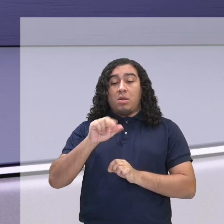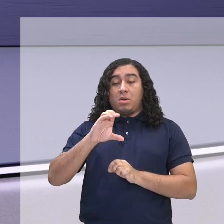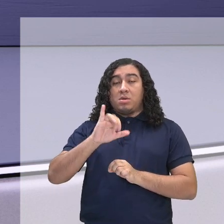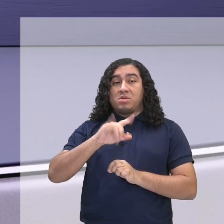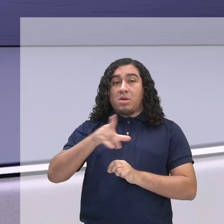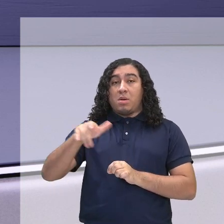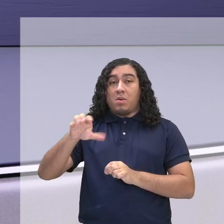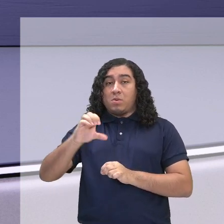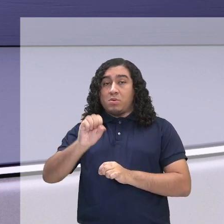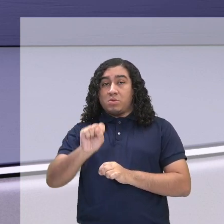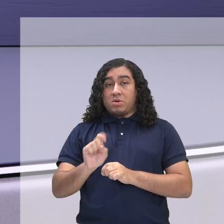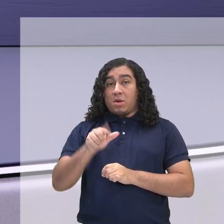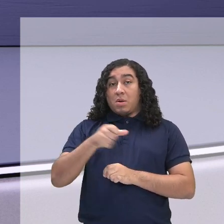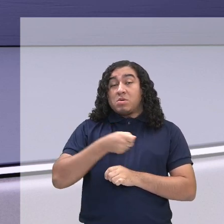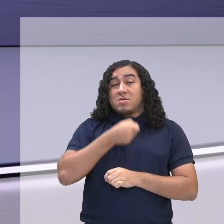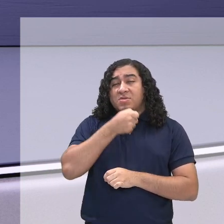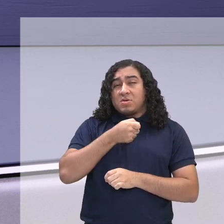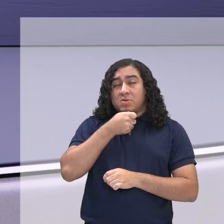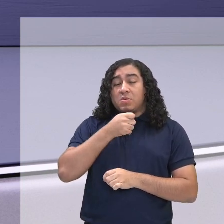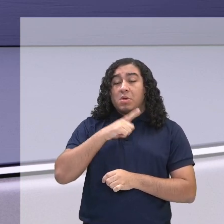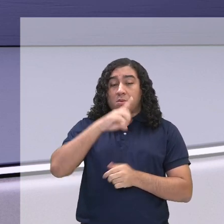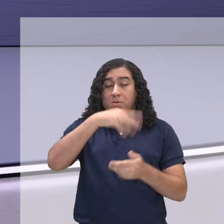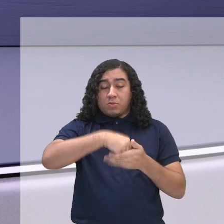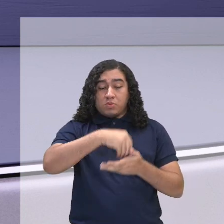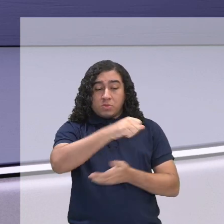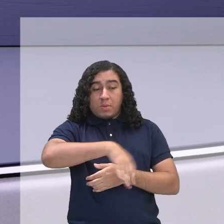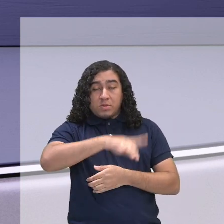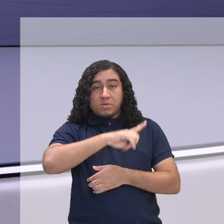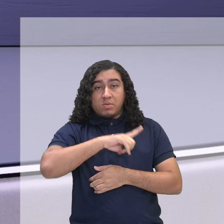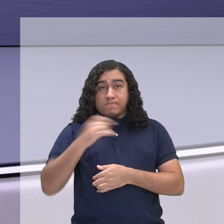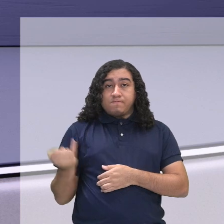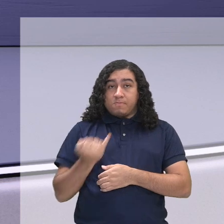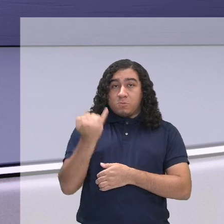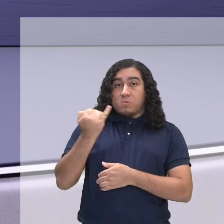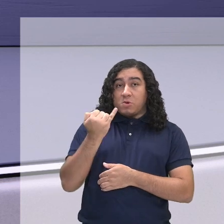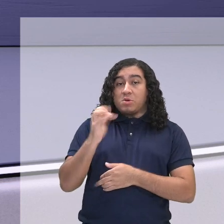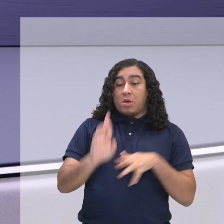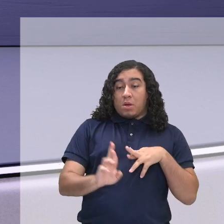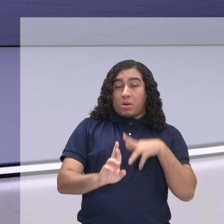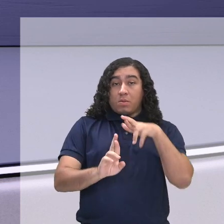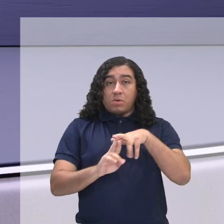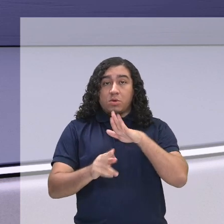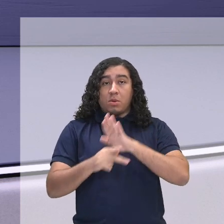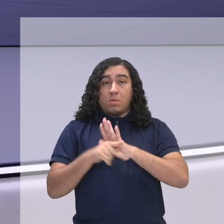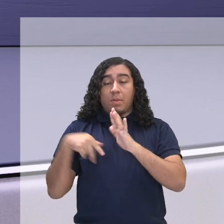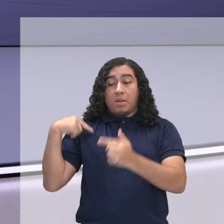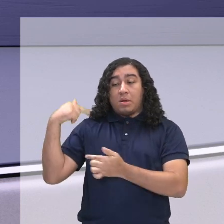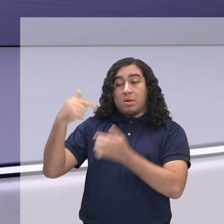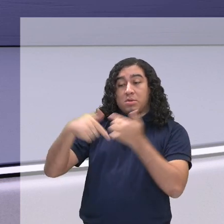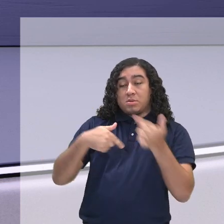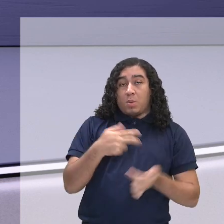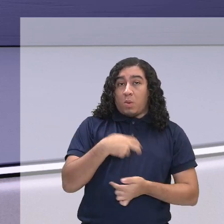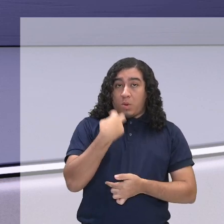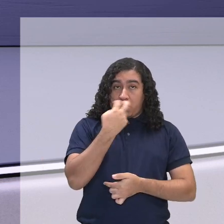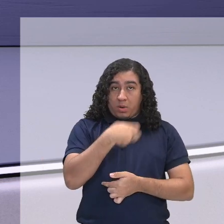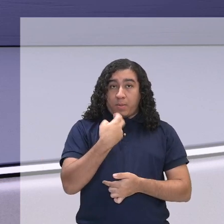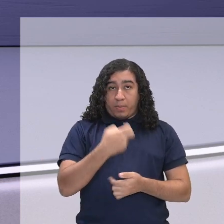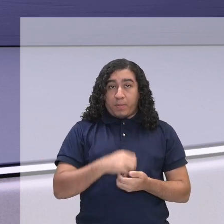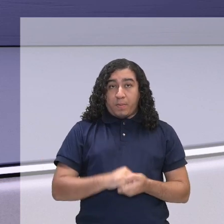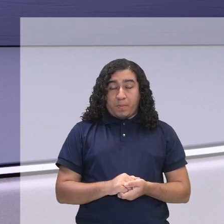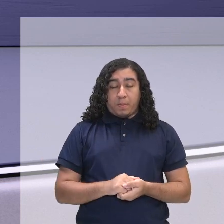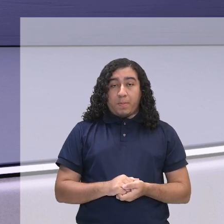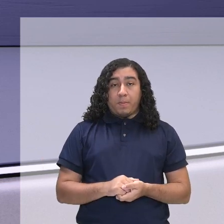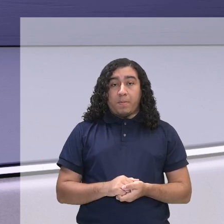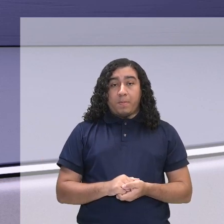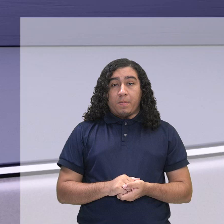têm grande importância em meio às religiões de tradição oral. Né?